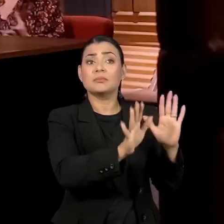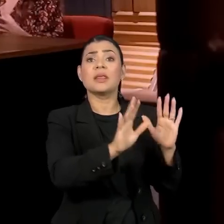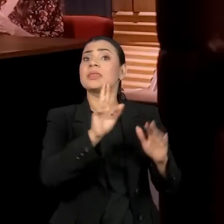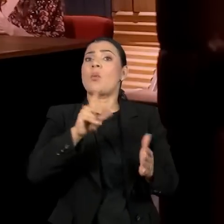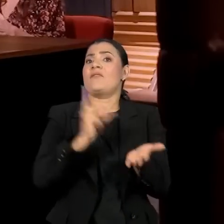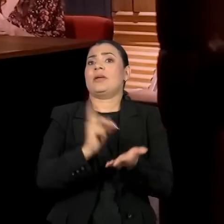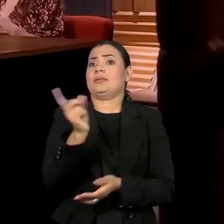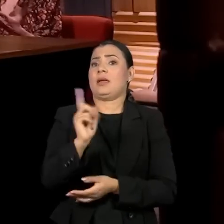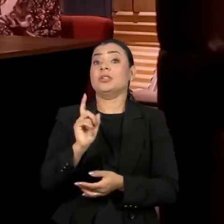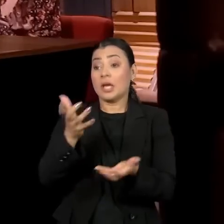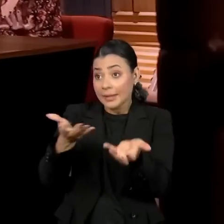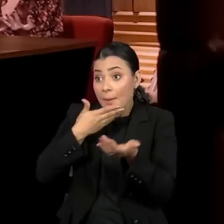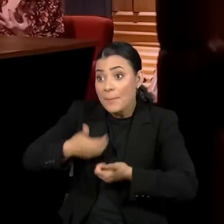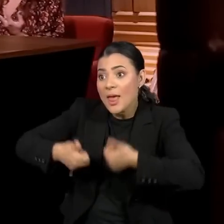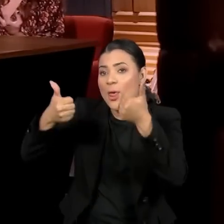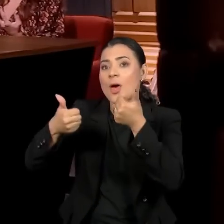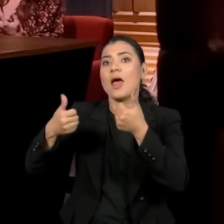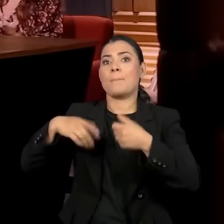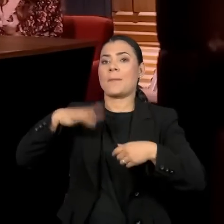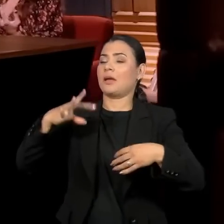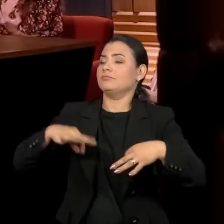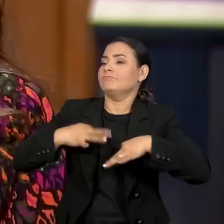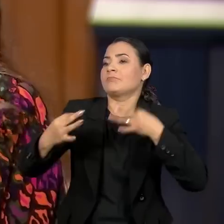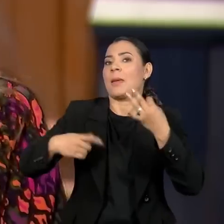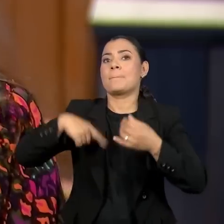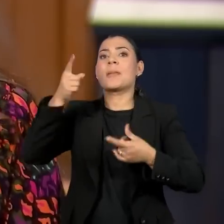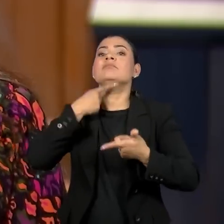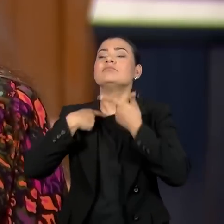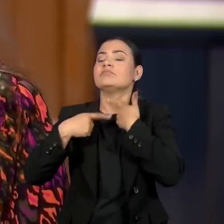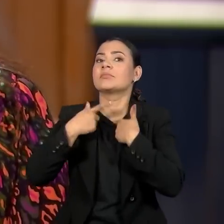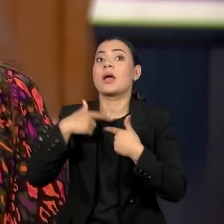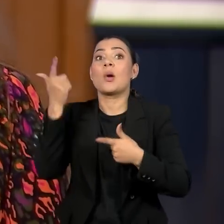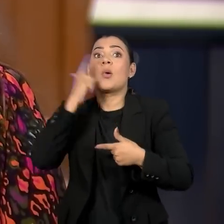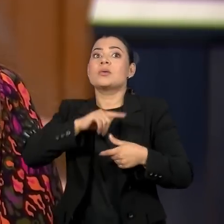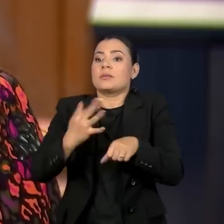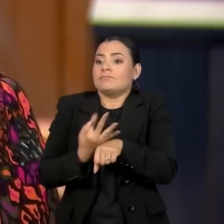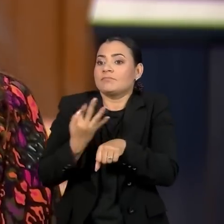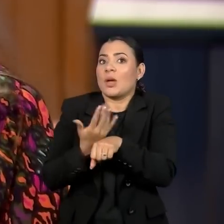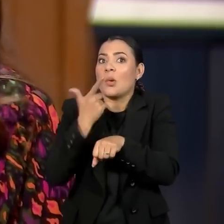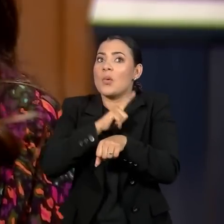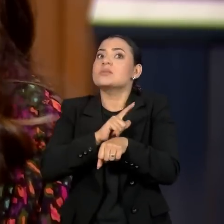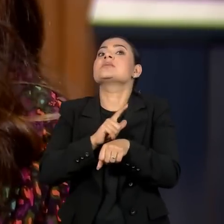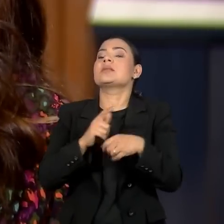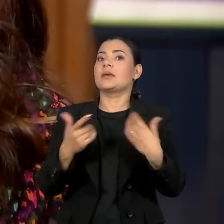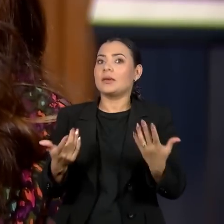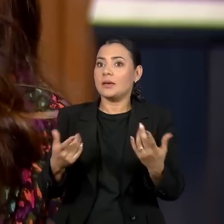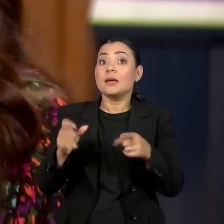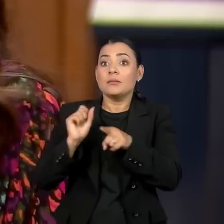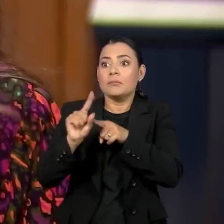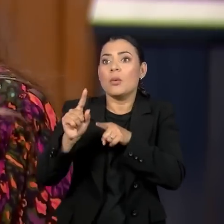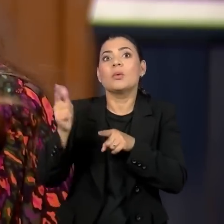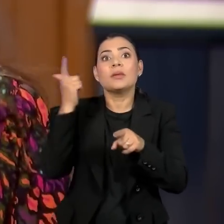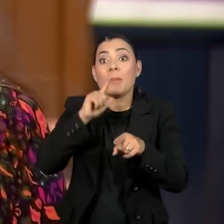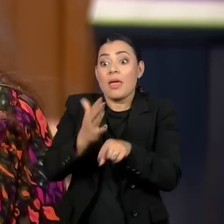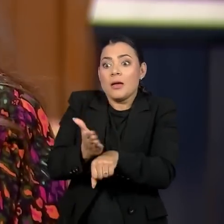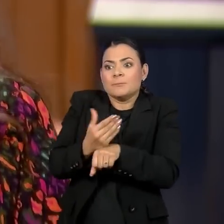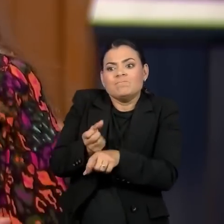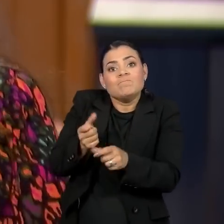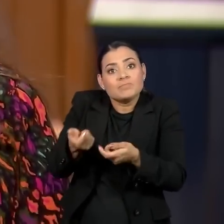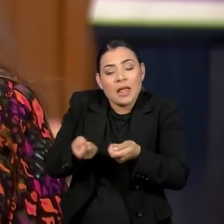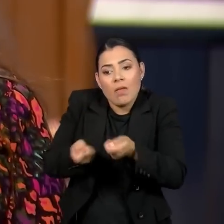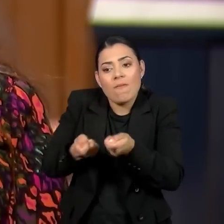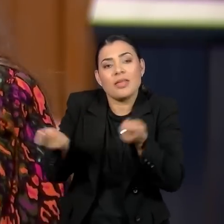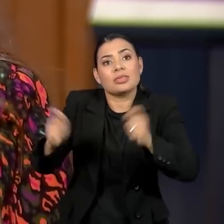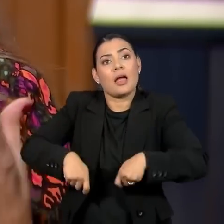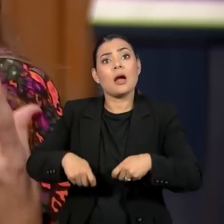quer melhorar a sua vida sexual, ter mais orgasmos, aprender a segurar a sua ejaculação, apimentar a sua relação, você